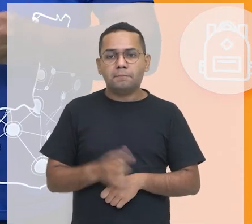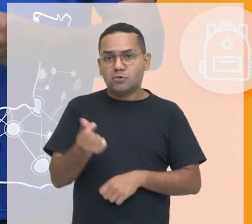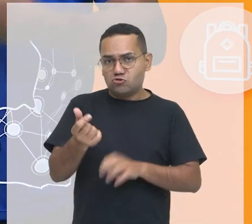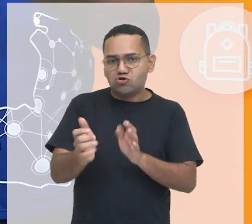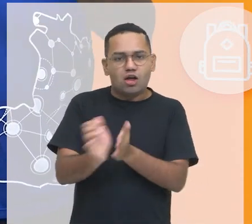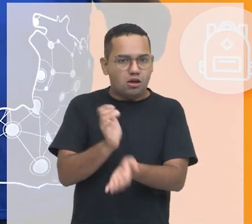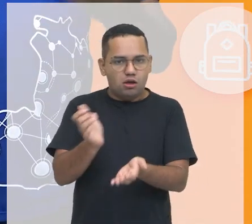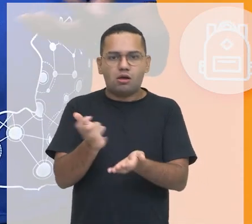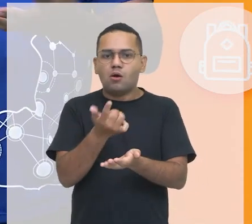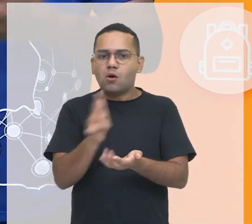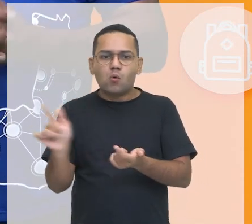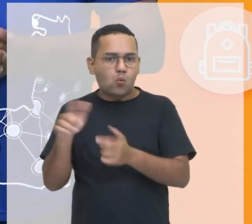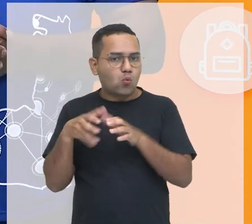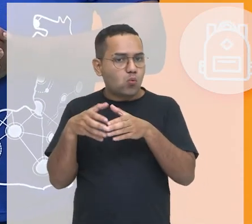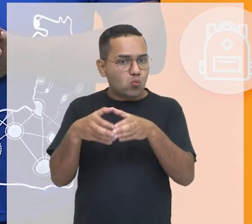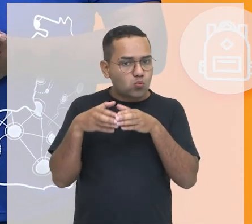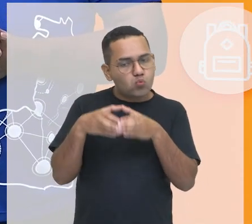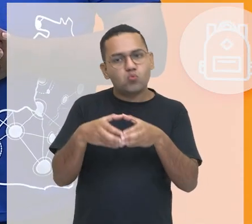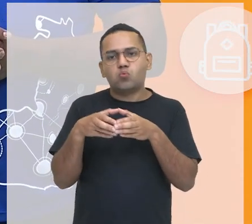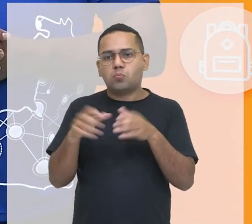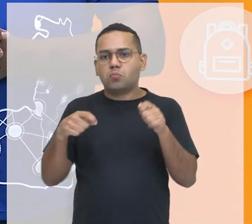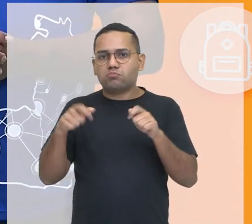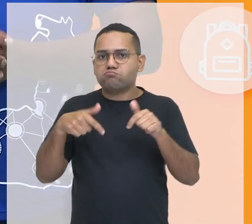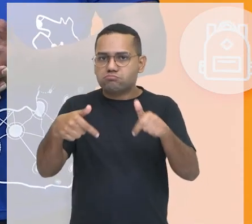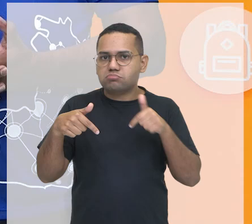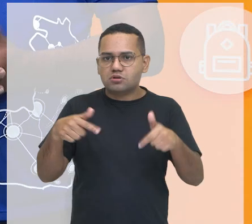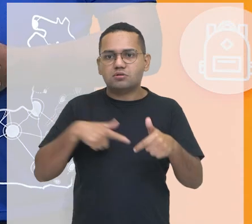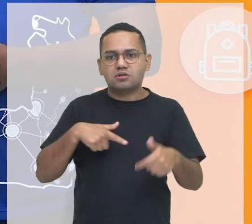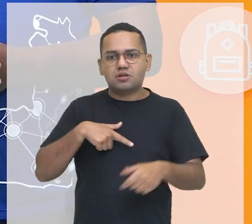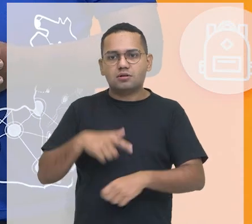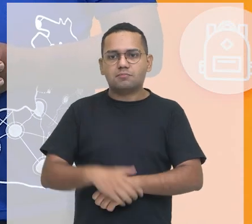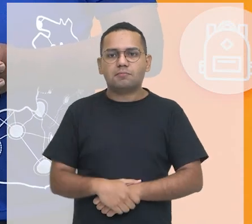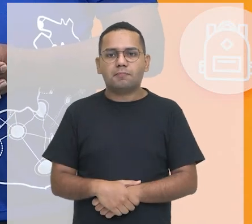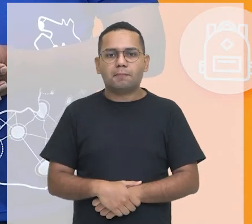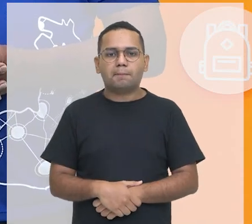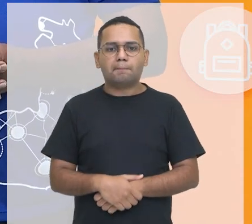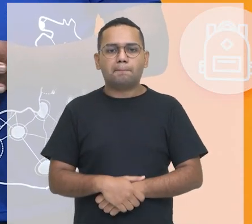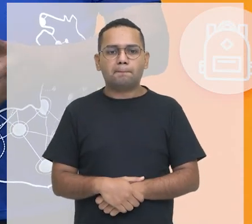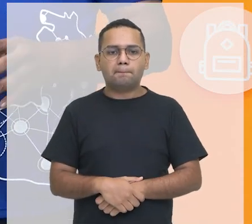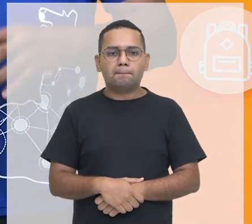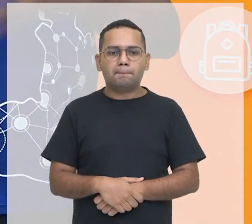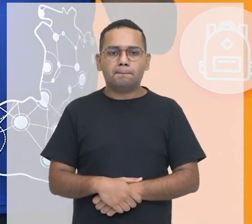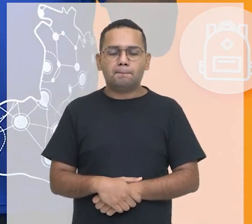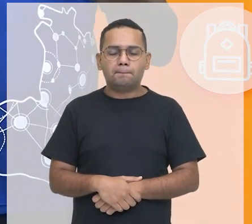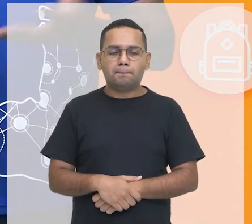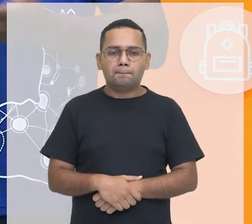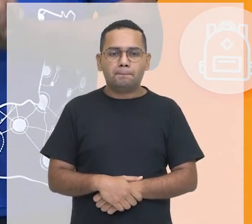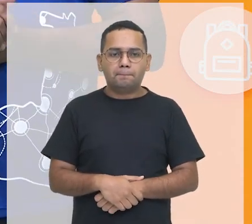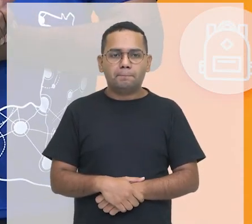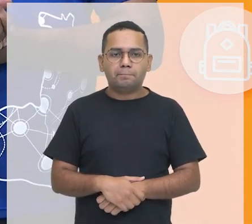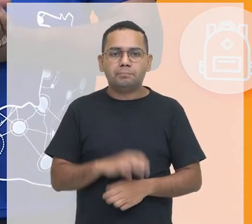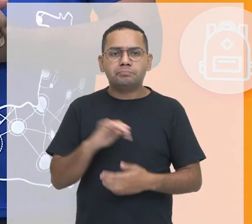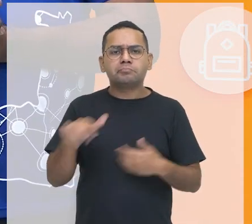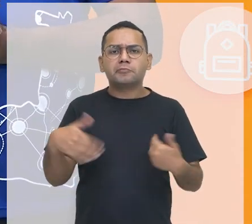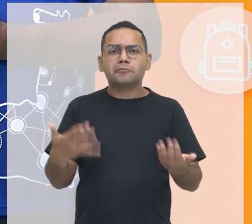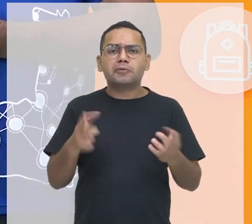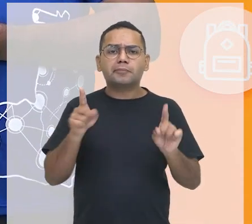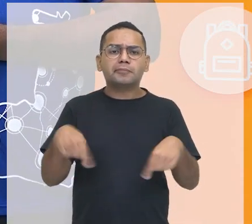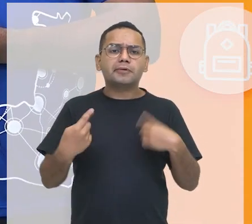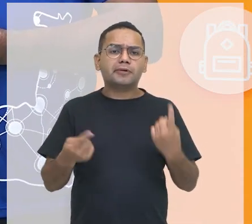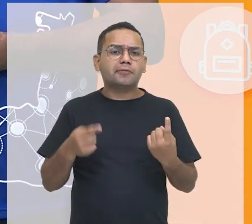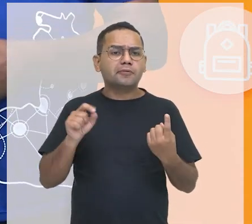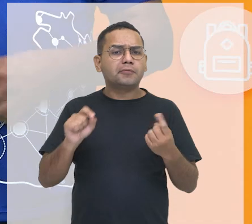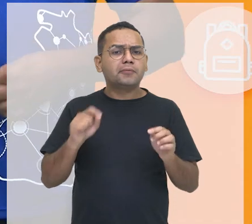Aí recorrer, claro, aos órgãos que podem, né, gerar recursos para isso. E quais são os desafios, pessoal, do